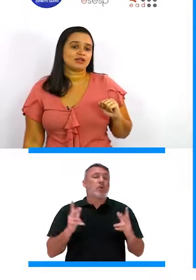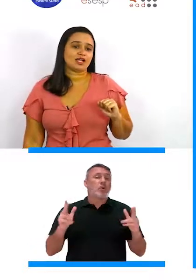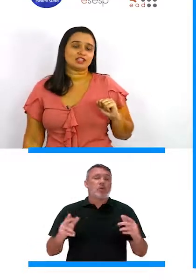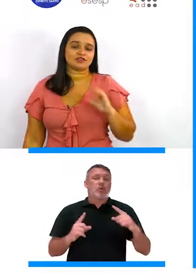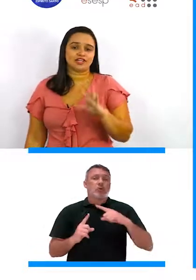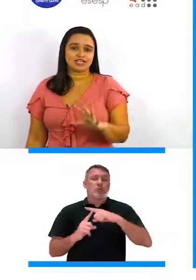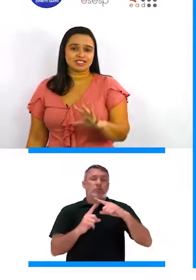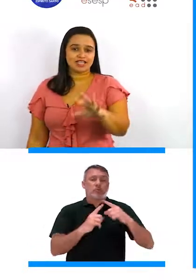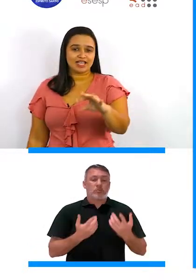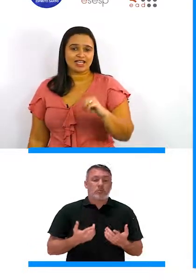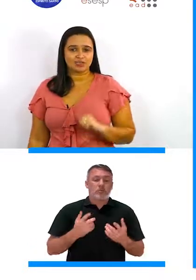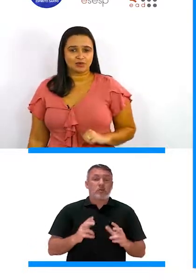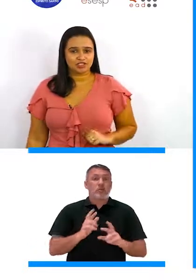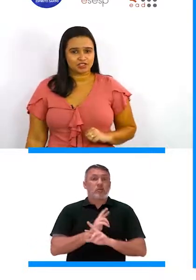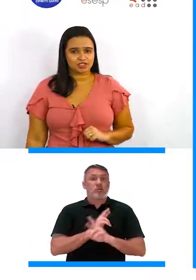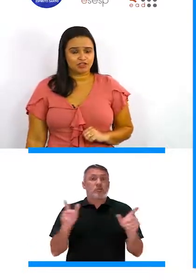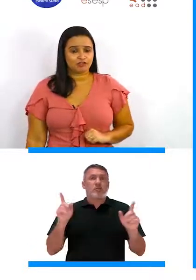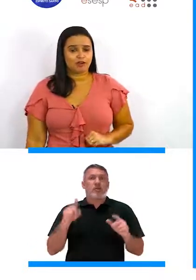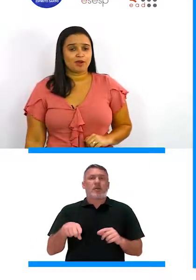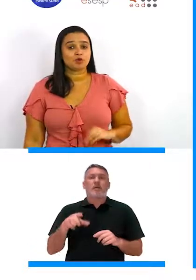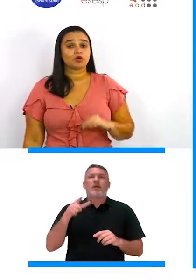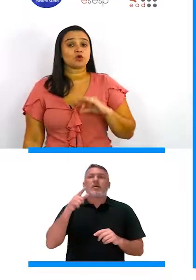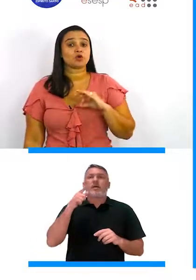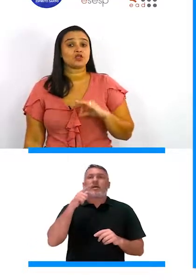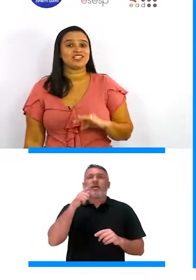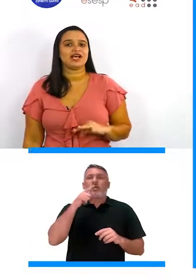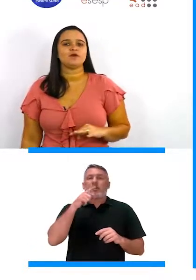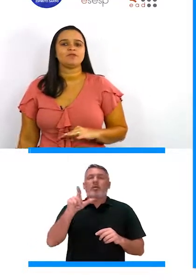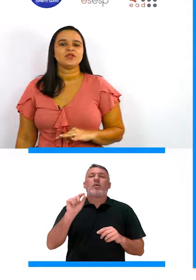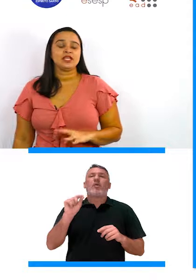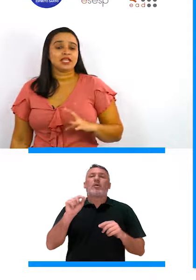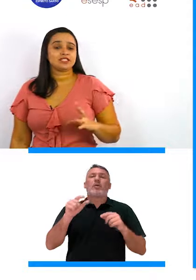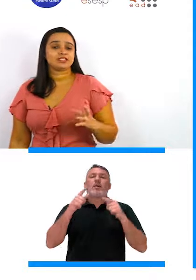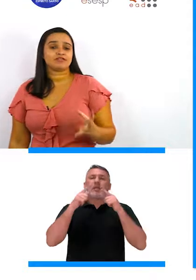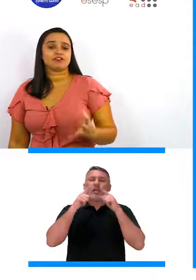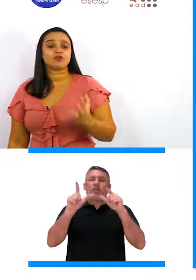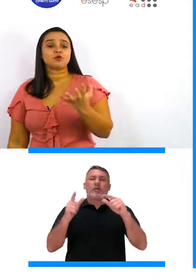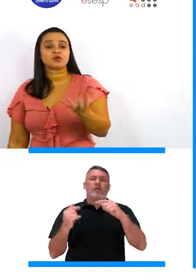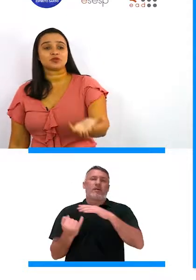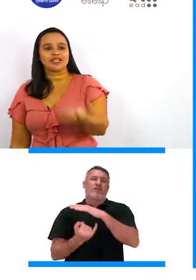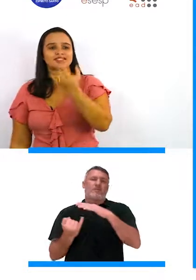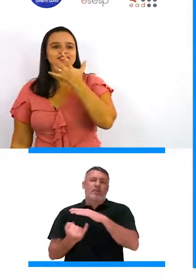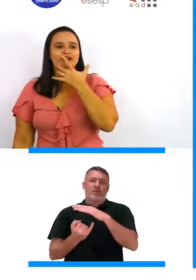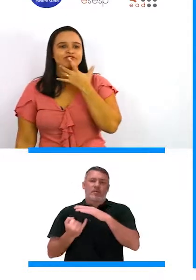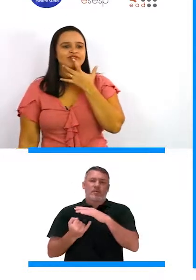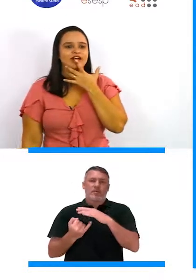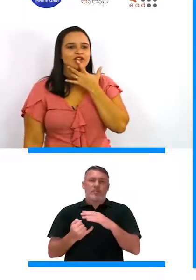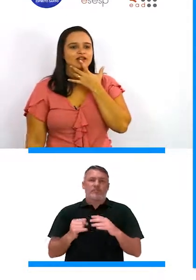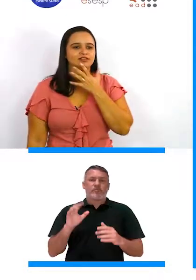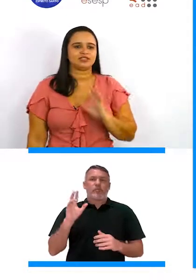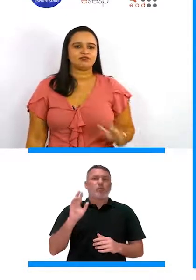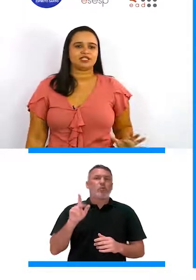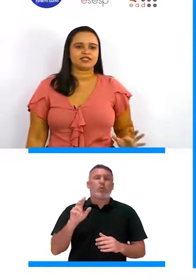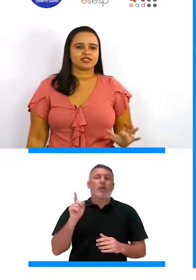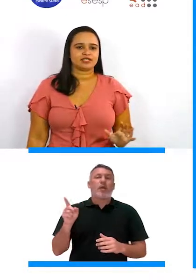forma. A diferença é a linguagem informal, coloquial. Ele escreveu o português